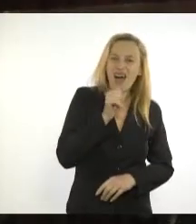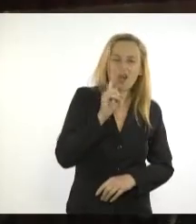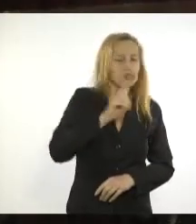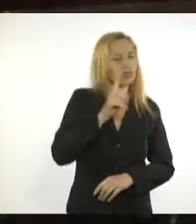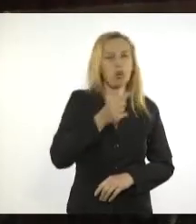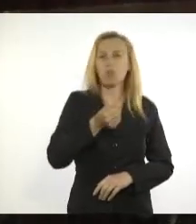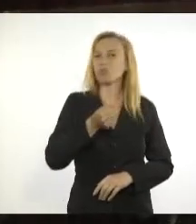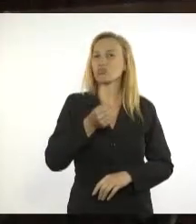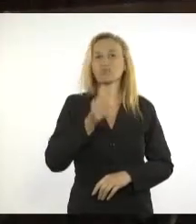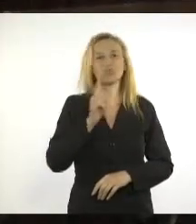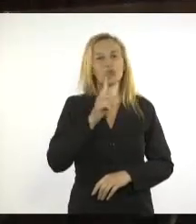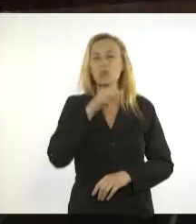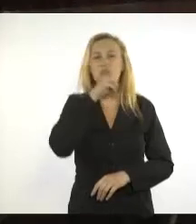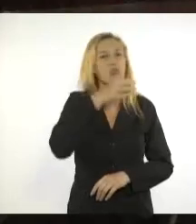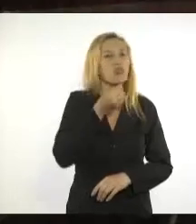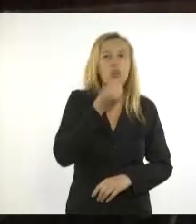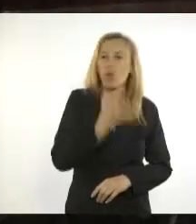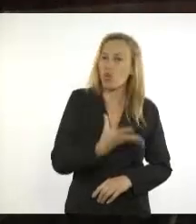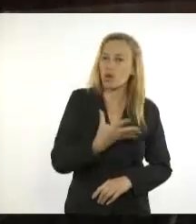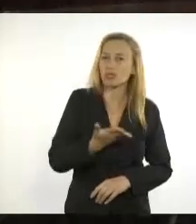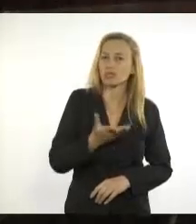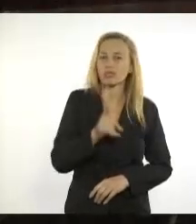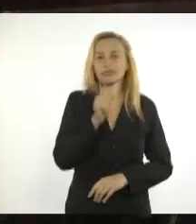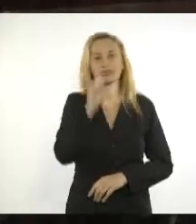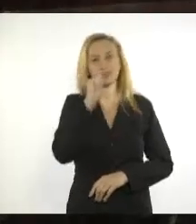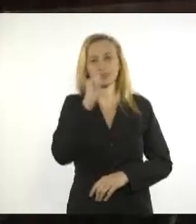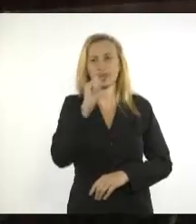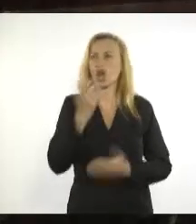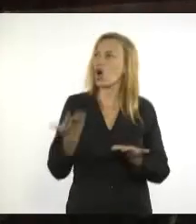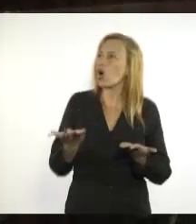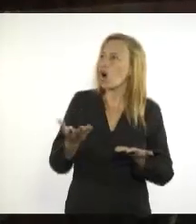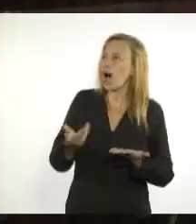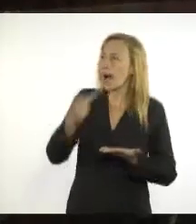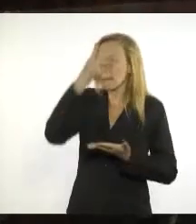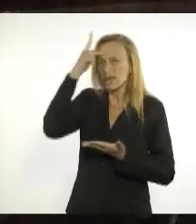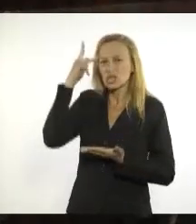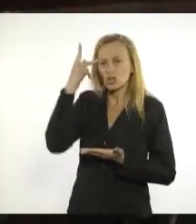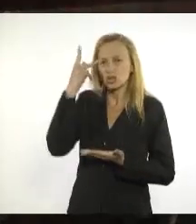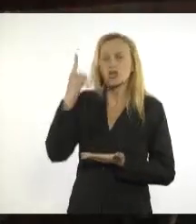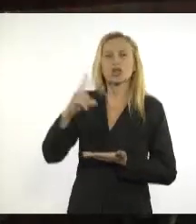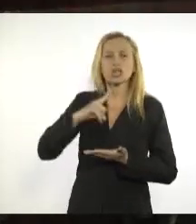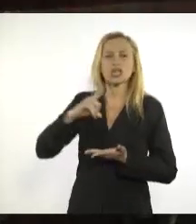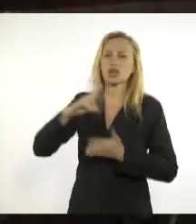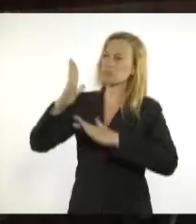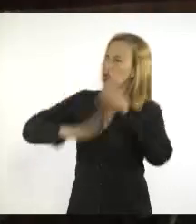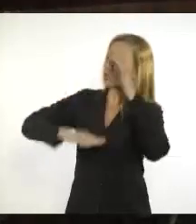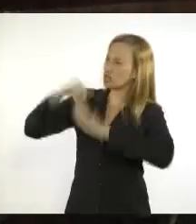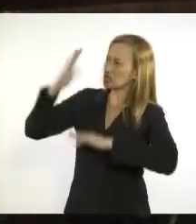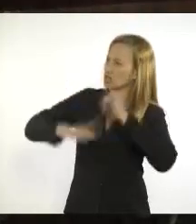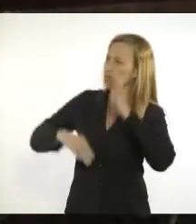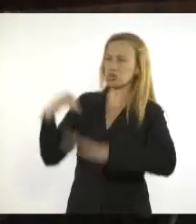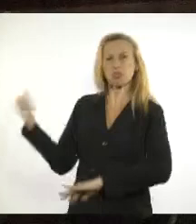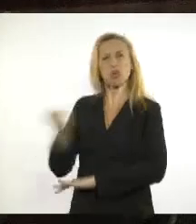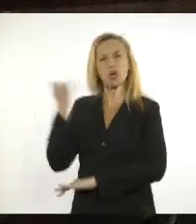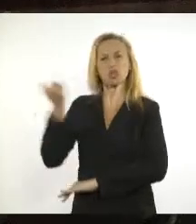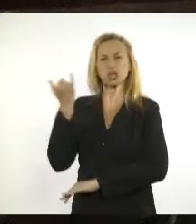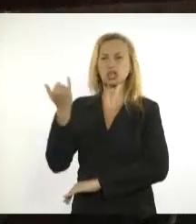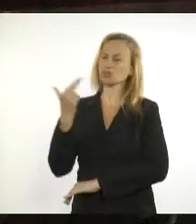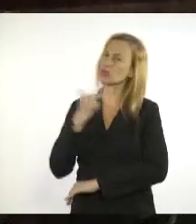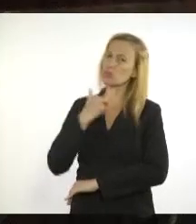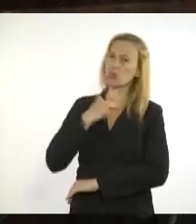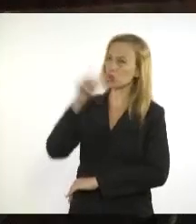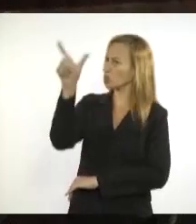que ocupa 2 cargos de tamanha relevância como dessas senhoras poderiam ter o comportamento